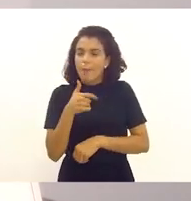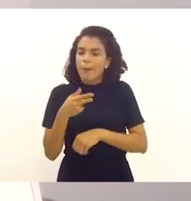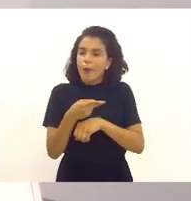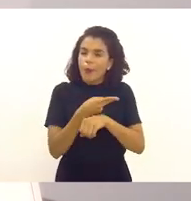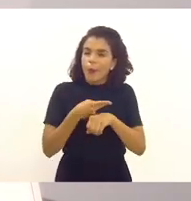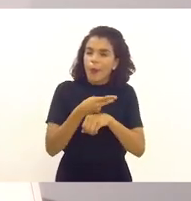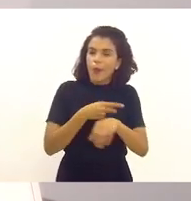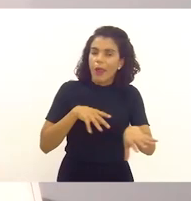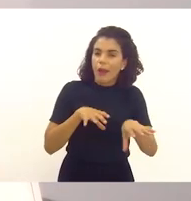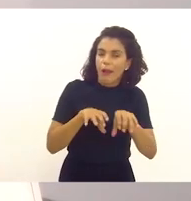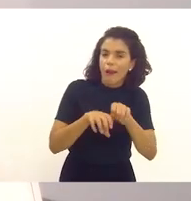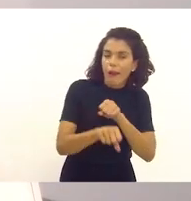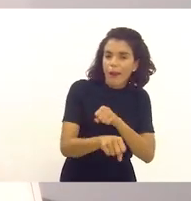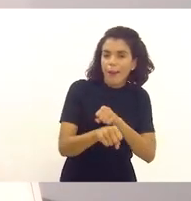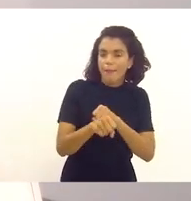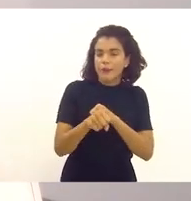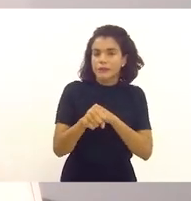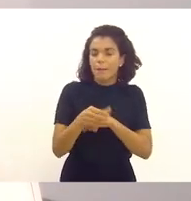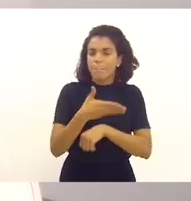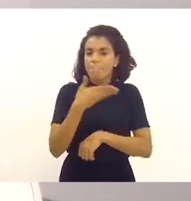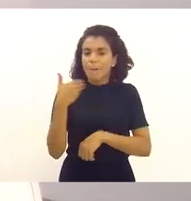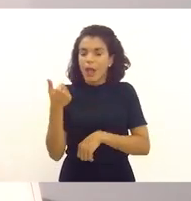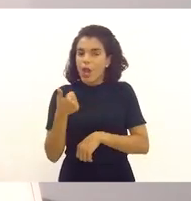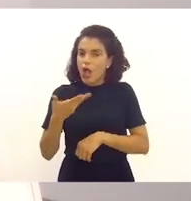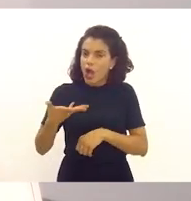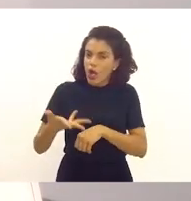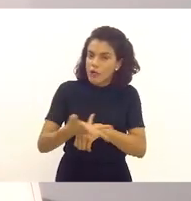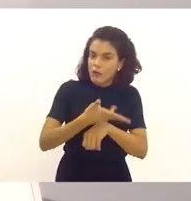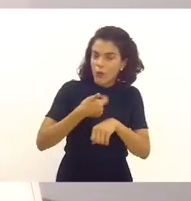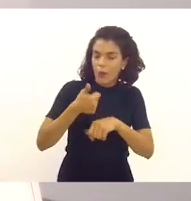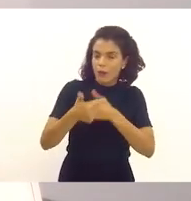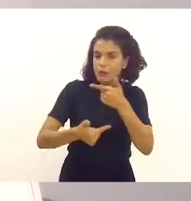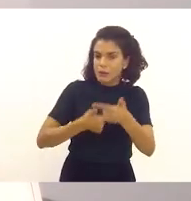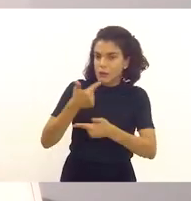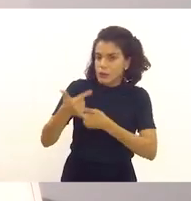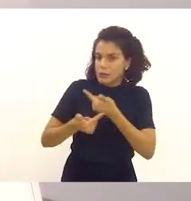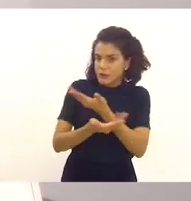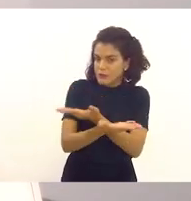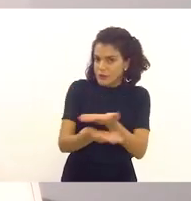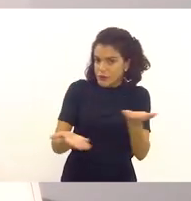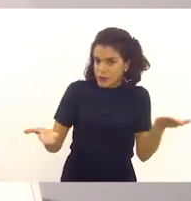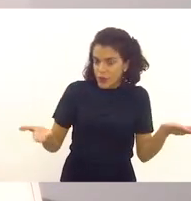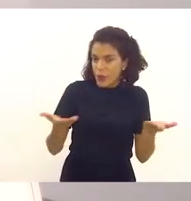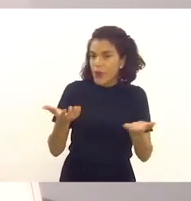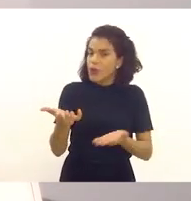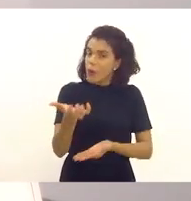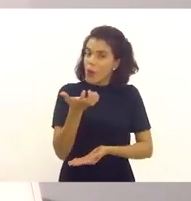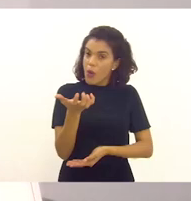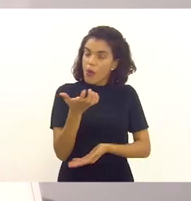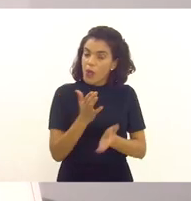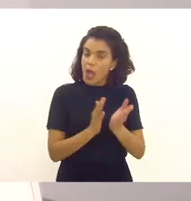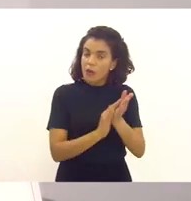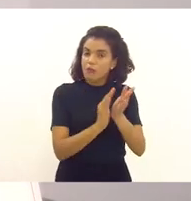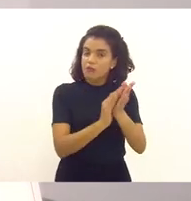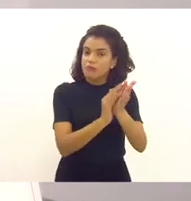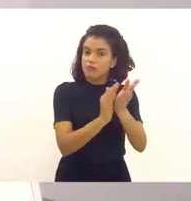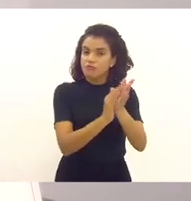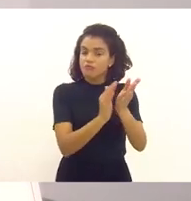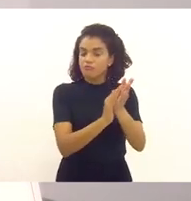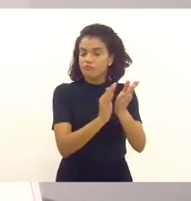uma melhora do equipamento uma melhora do serviço então eu quero reconhecer esse atendimento dizer